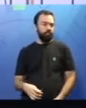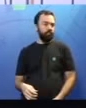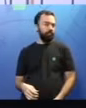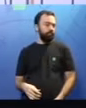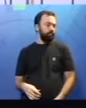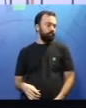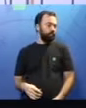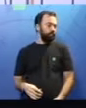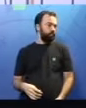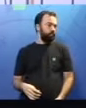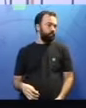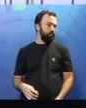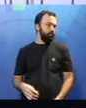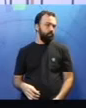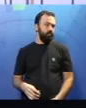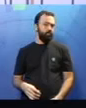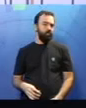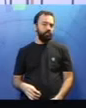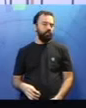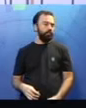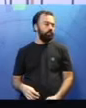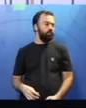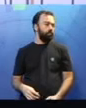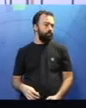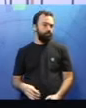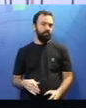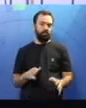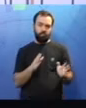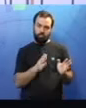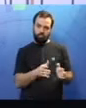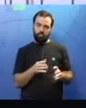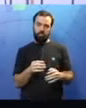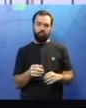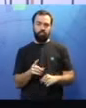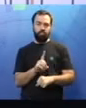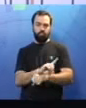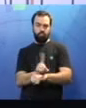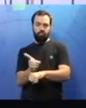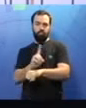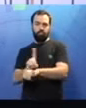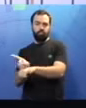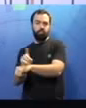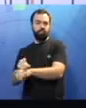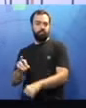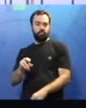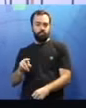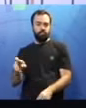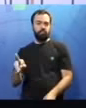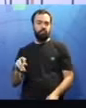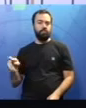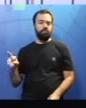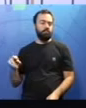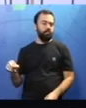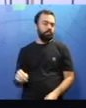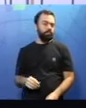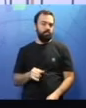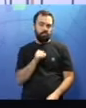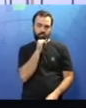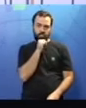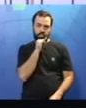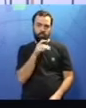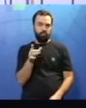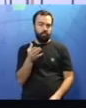sólido, no ferro no caso. Cada material vai ter a sua velocidade, então a gente dei o exemplo só do